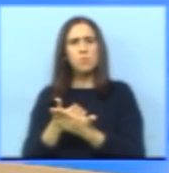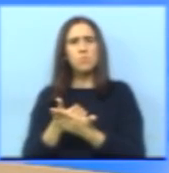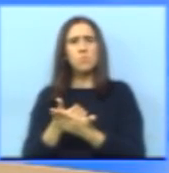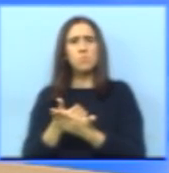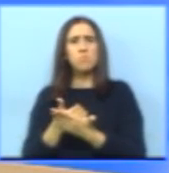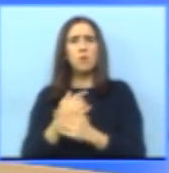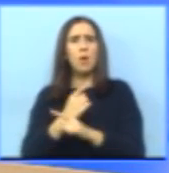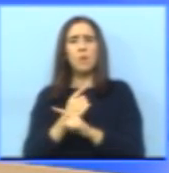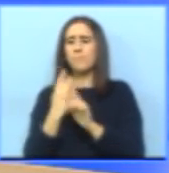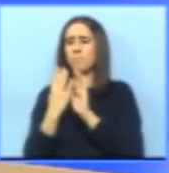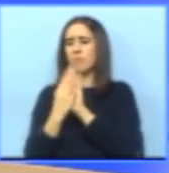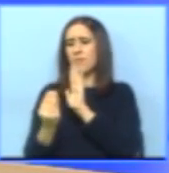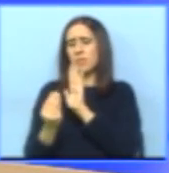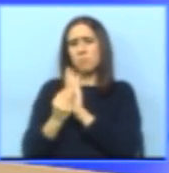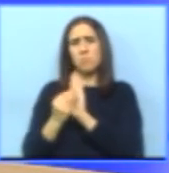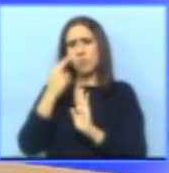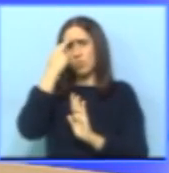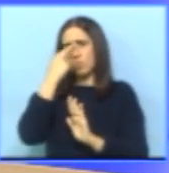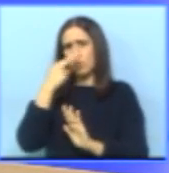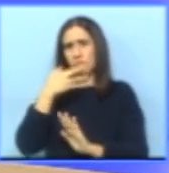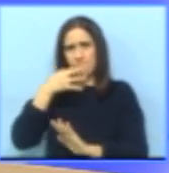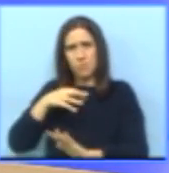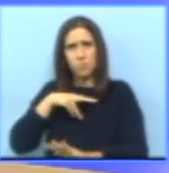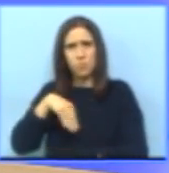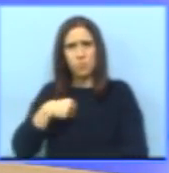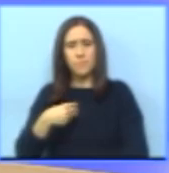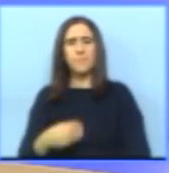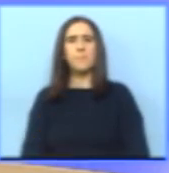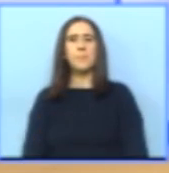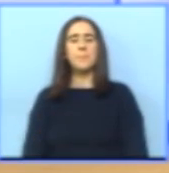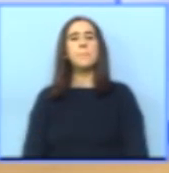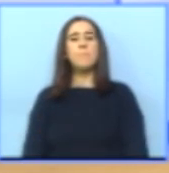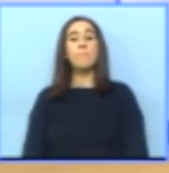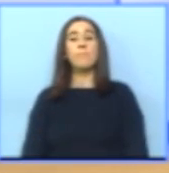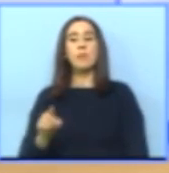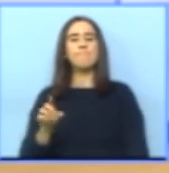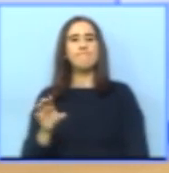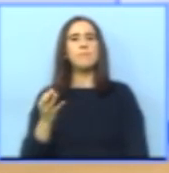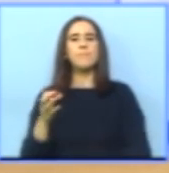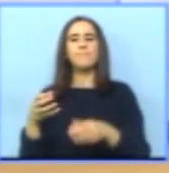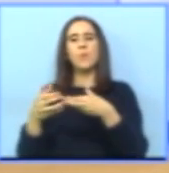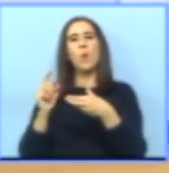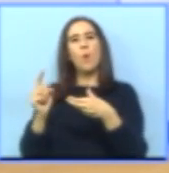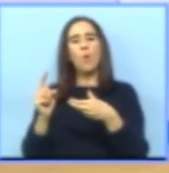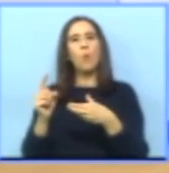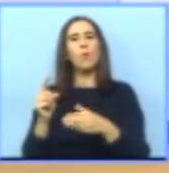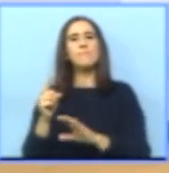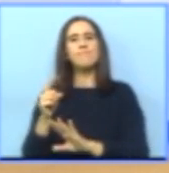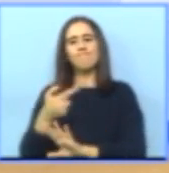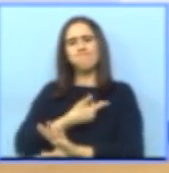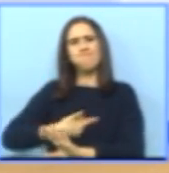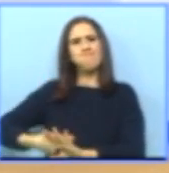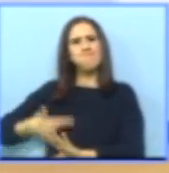referências históricas de todo o mundo? Sim, eles tinham essa incumbência. As ordens monásticas, por